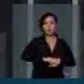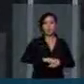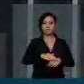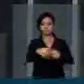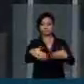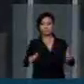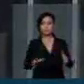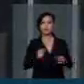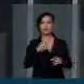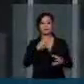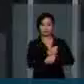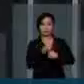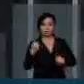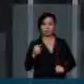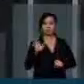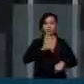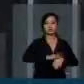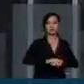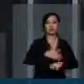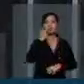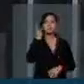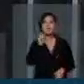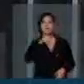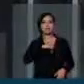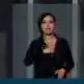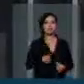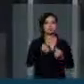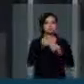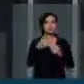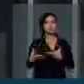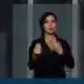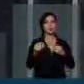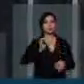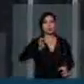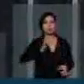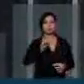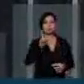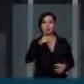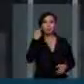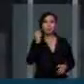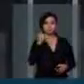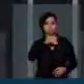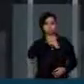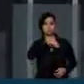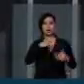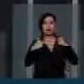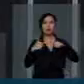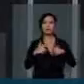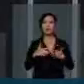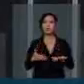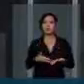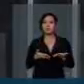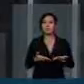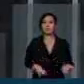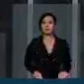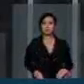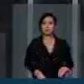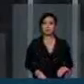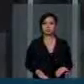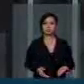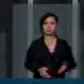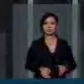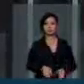financeira e não sobre a renda assalariada e o consumo, como é feito no Brasil. Então a verdade é a seguinte: nós